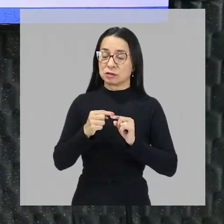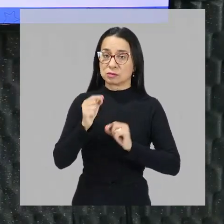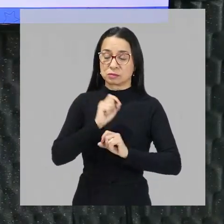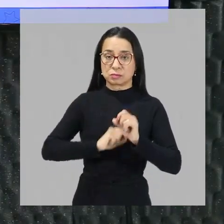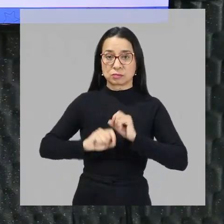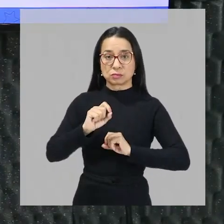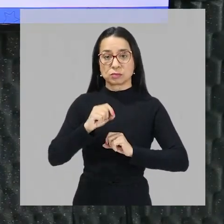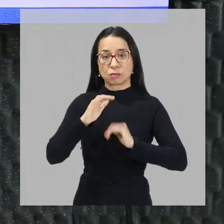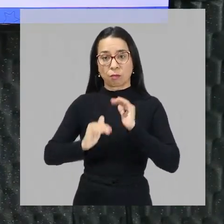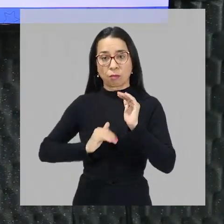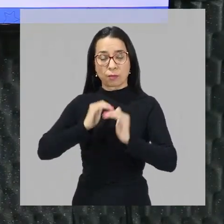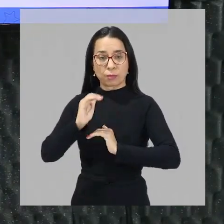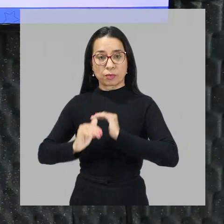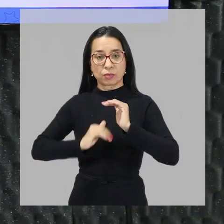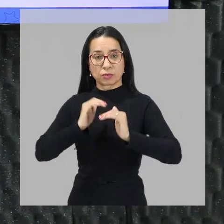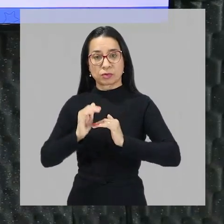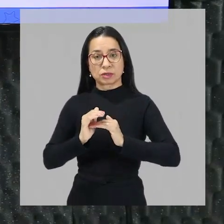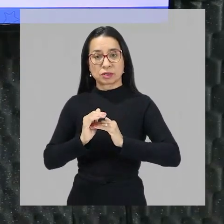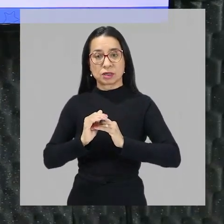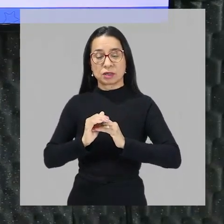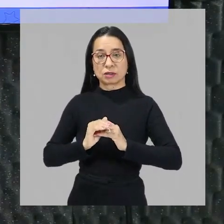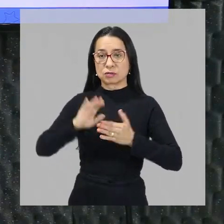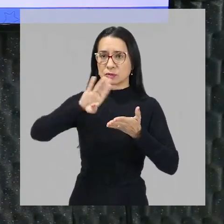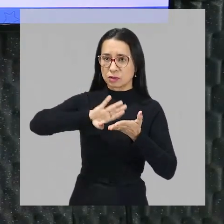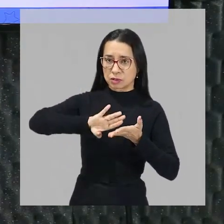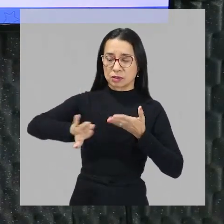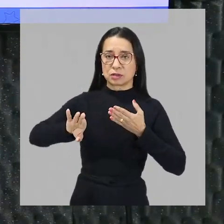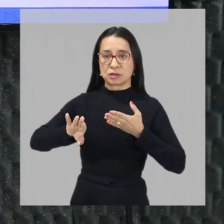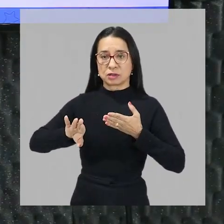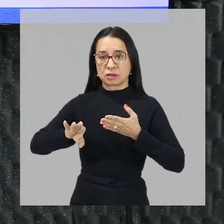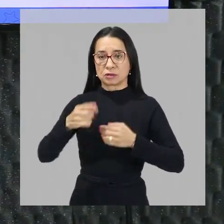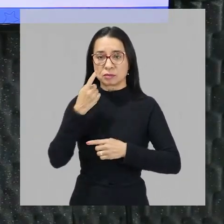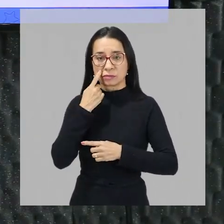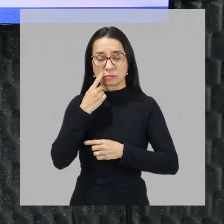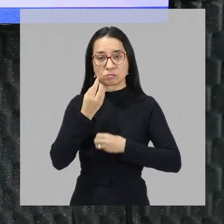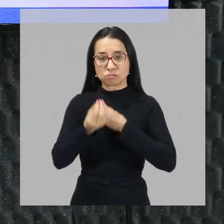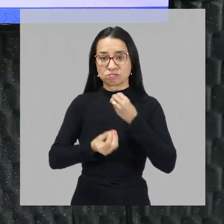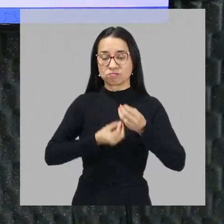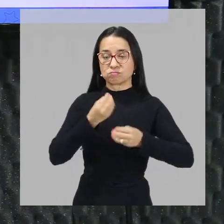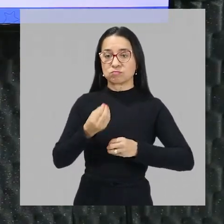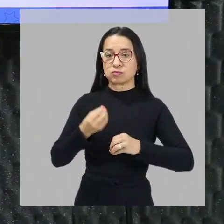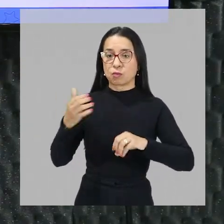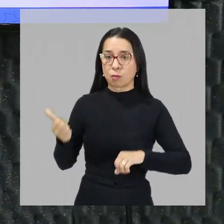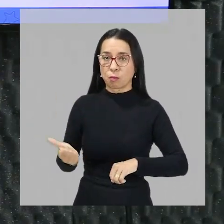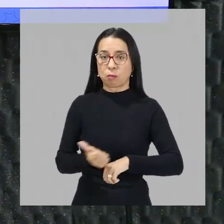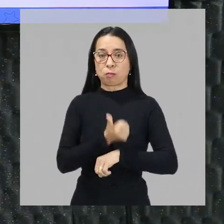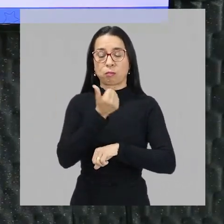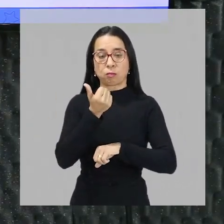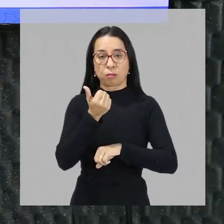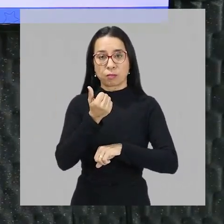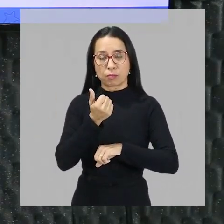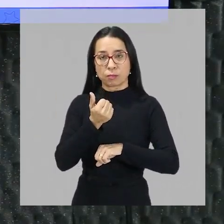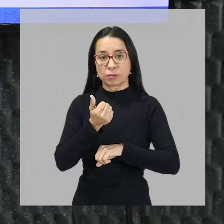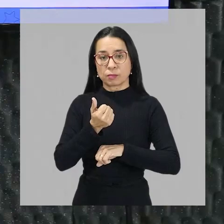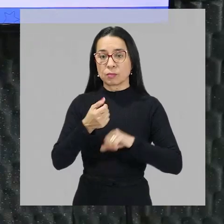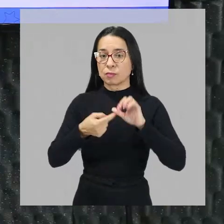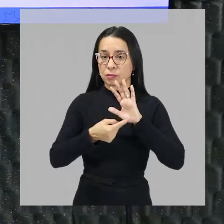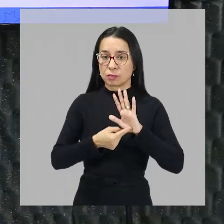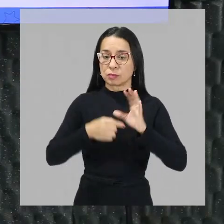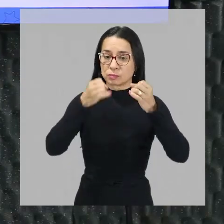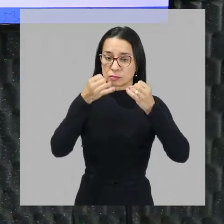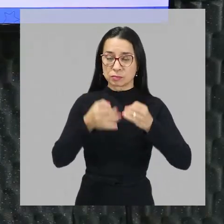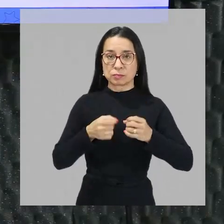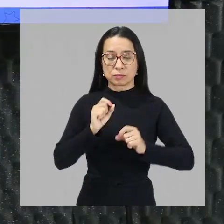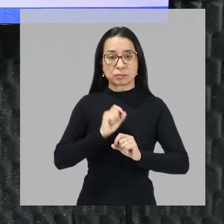visto por alguns especialistas como um golpe. Né? Alguns especialistas apontam, evidentemente,